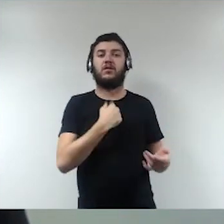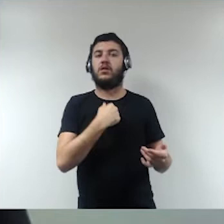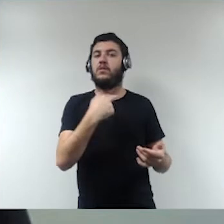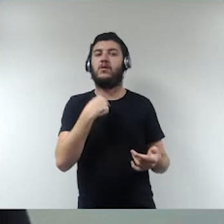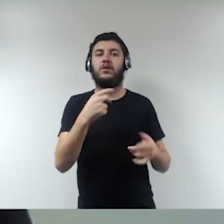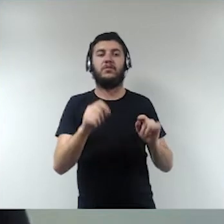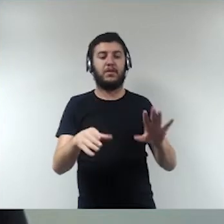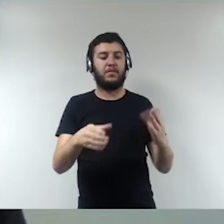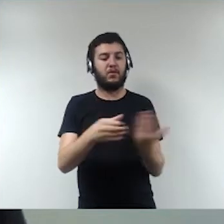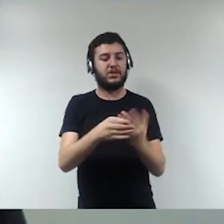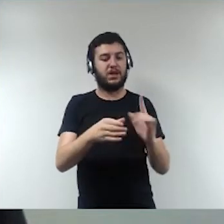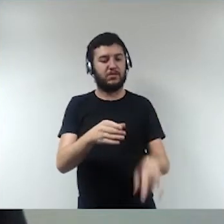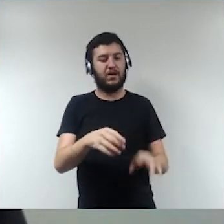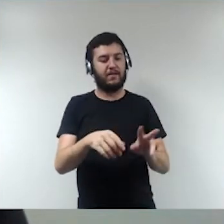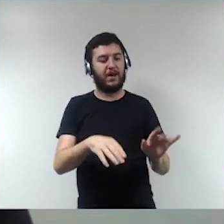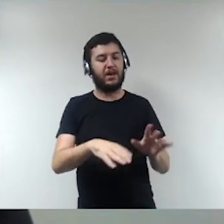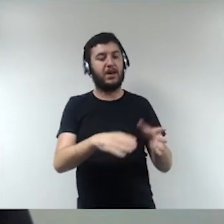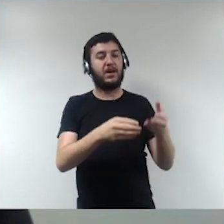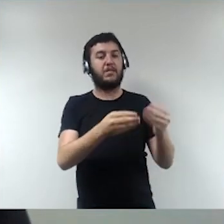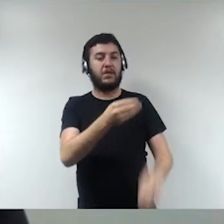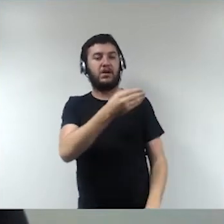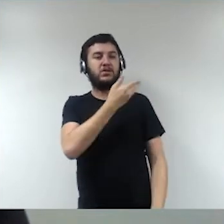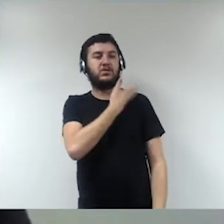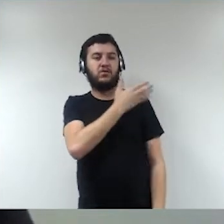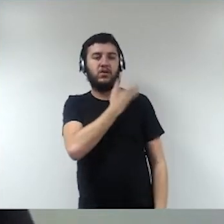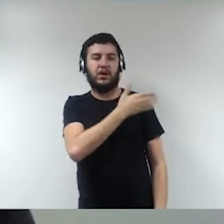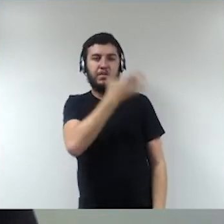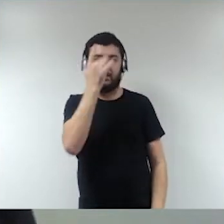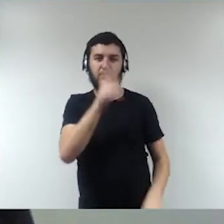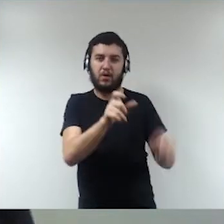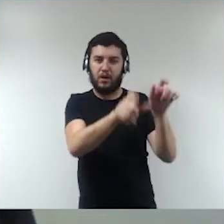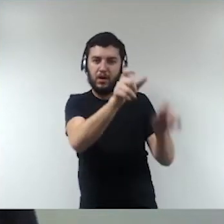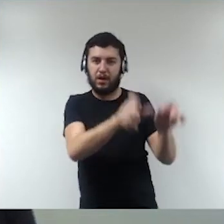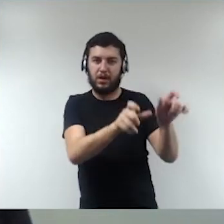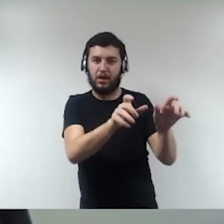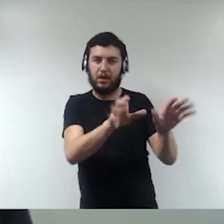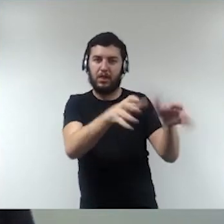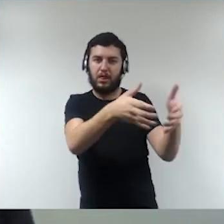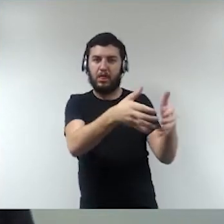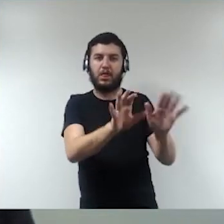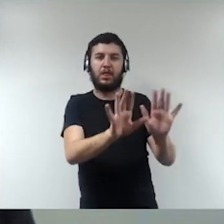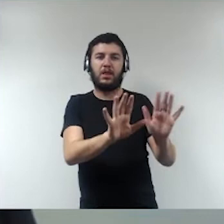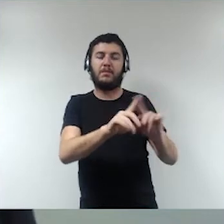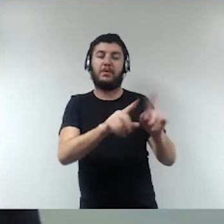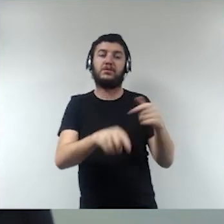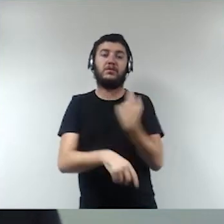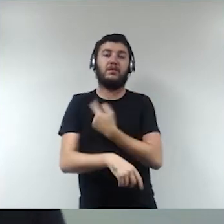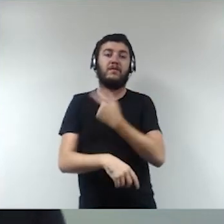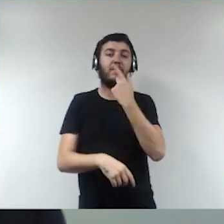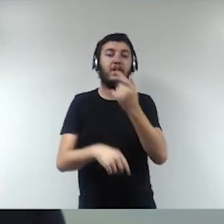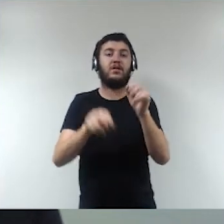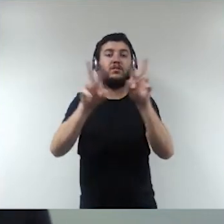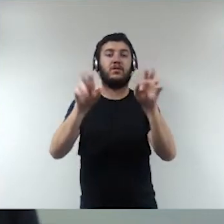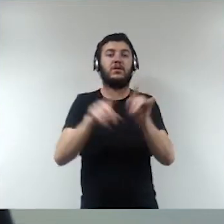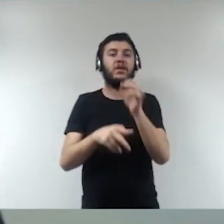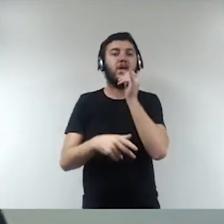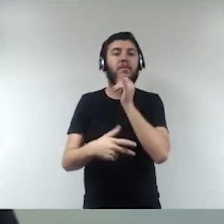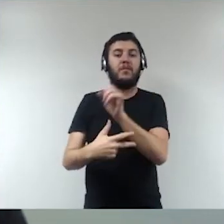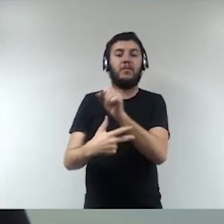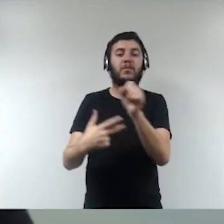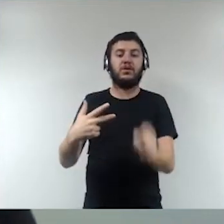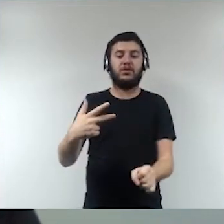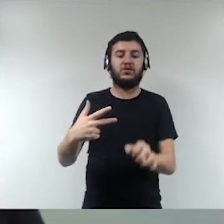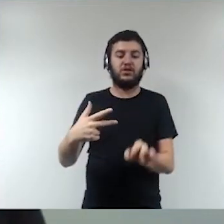excludente, principalmente quando você trata, por exemplo, do que eu estou a dizer aqui de Judiciário do Trabalho,